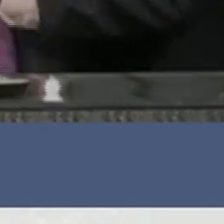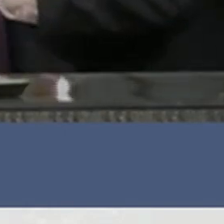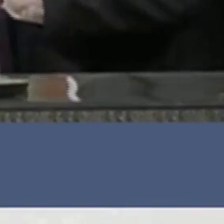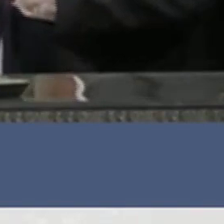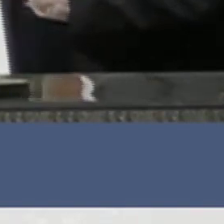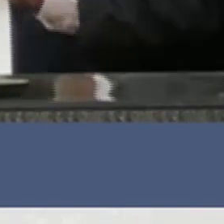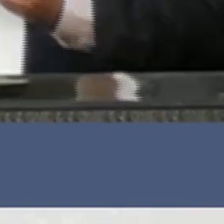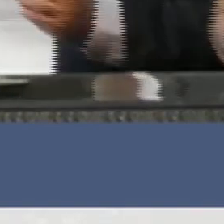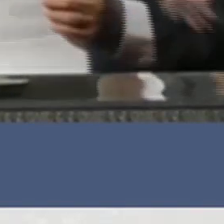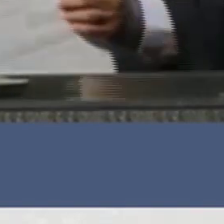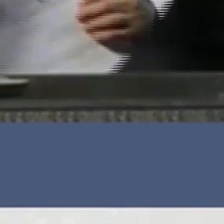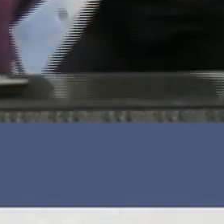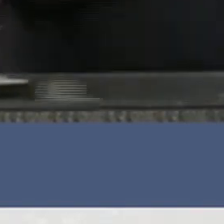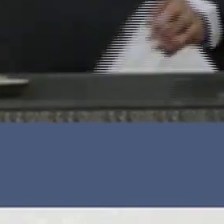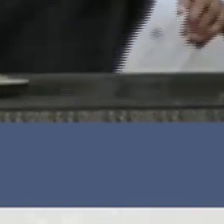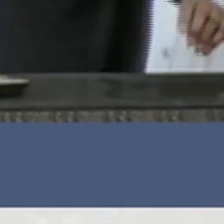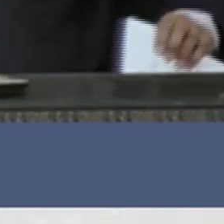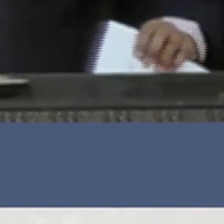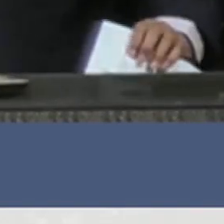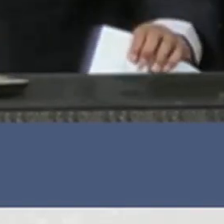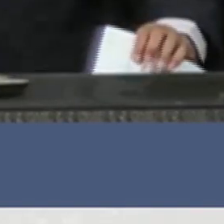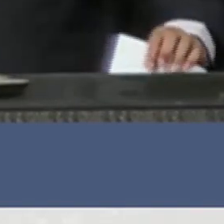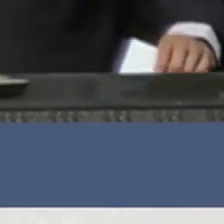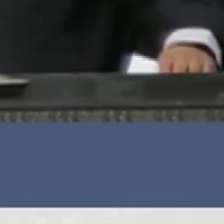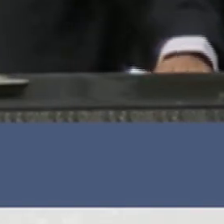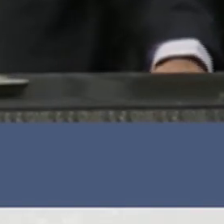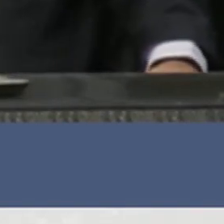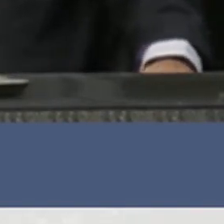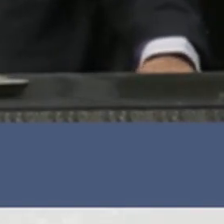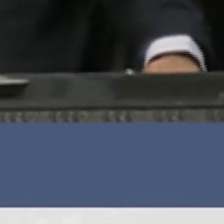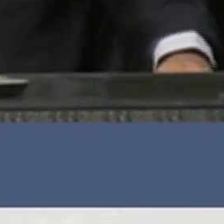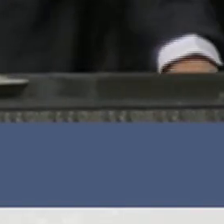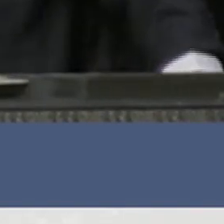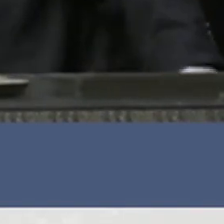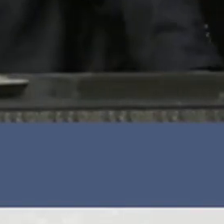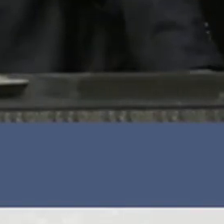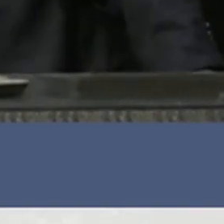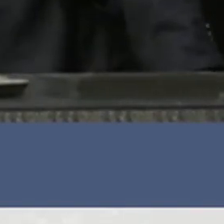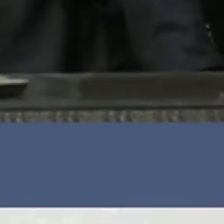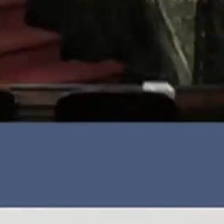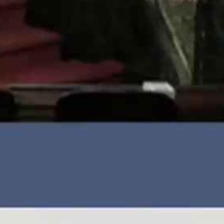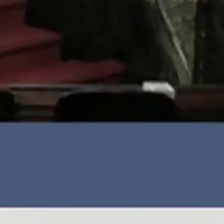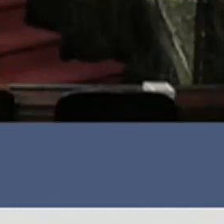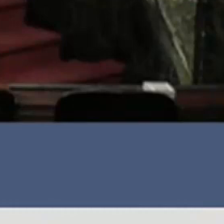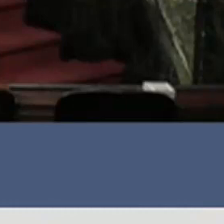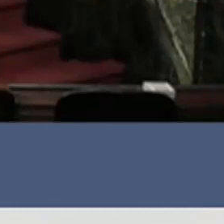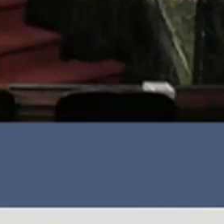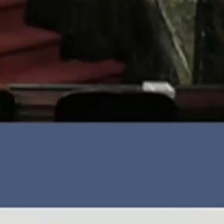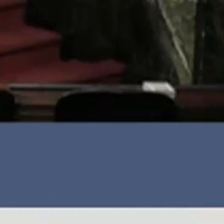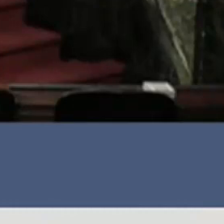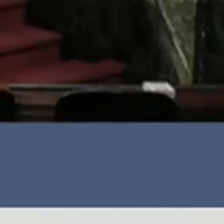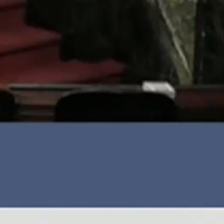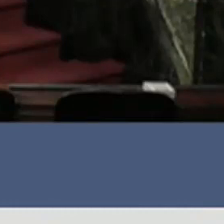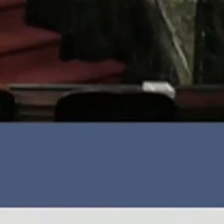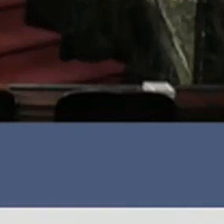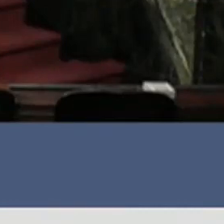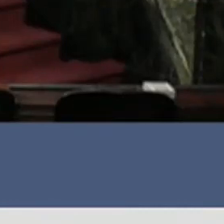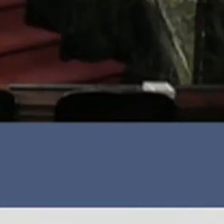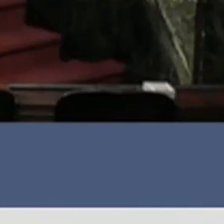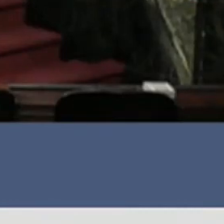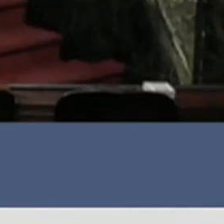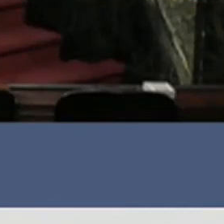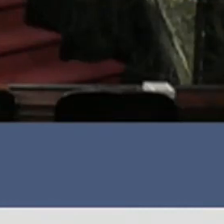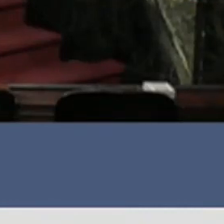Senhor presidente, pela Comissão de Orçamento, no mérito, o meu parecer